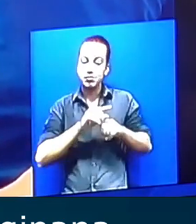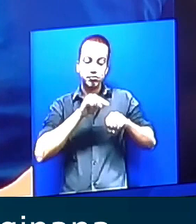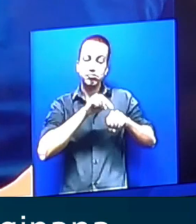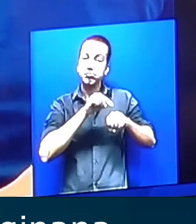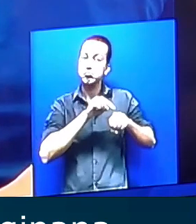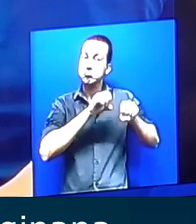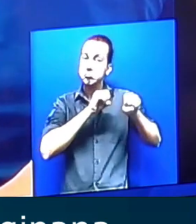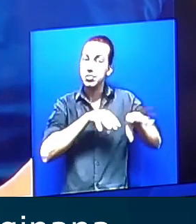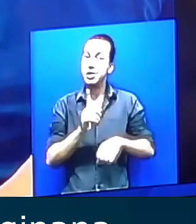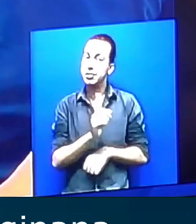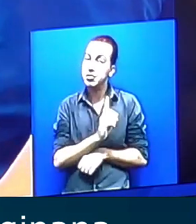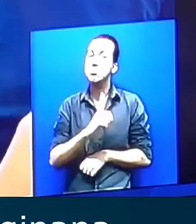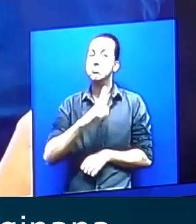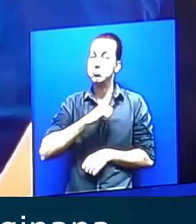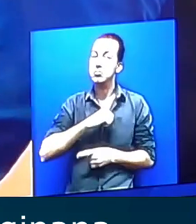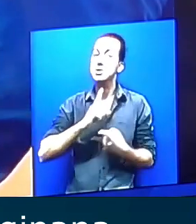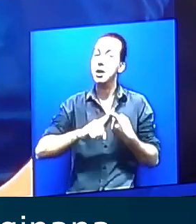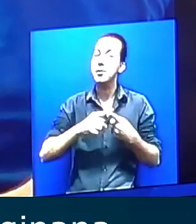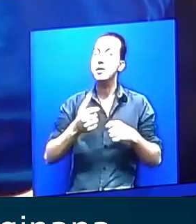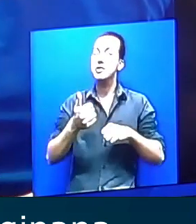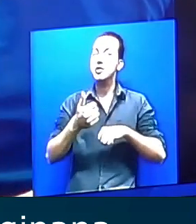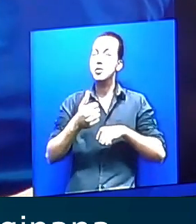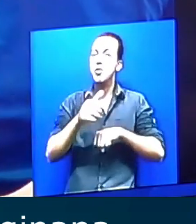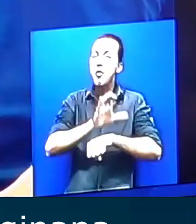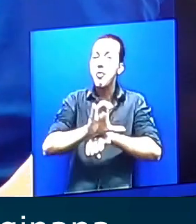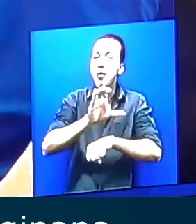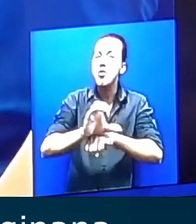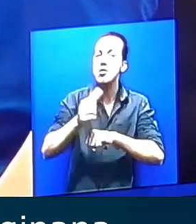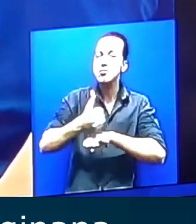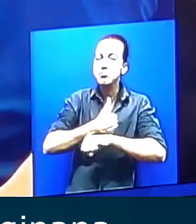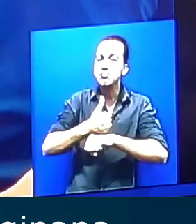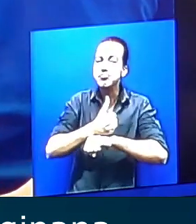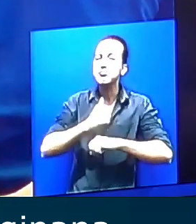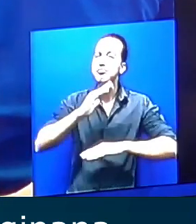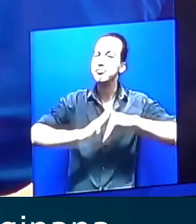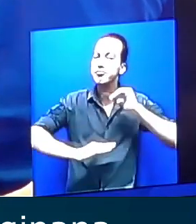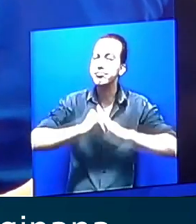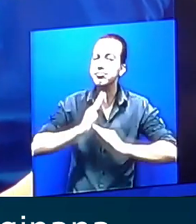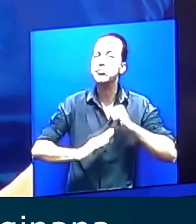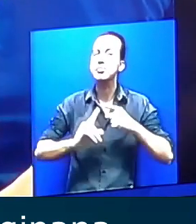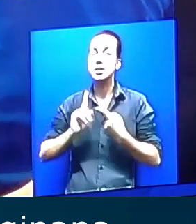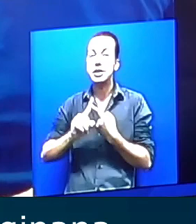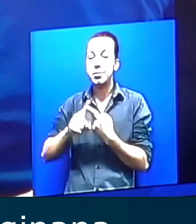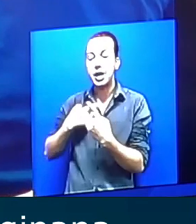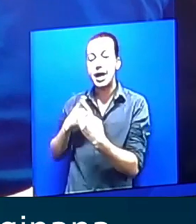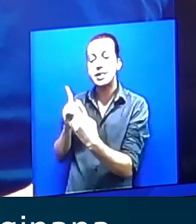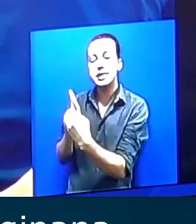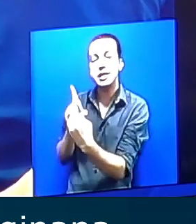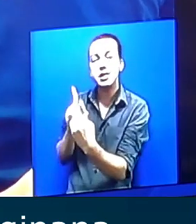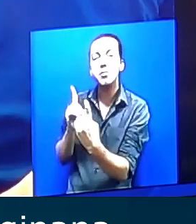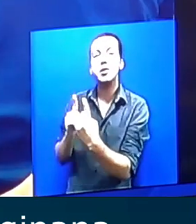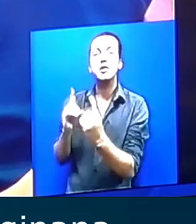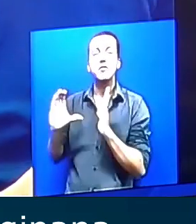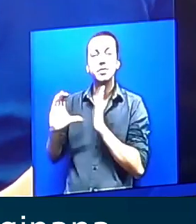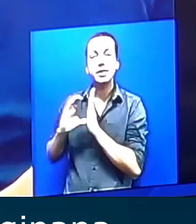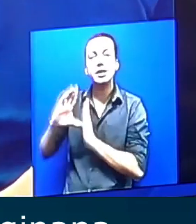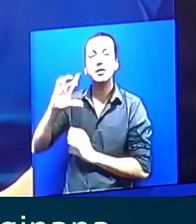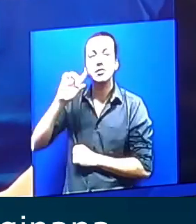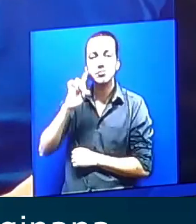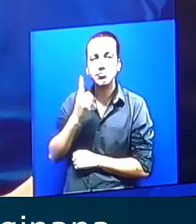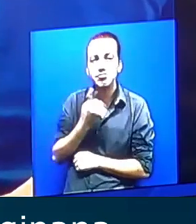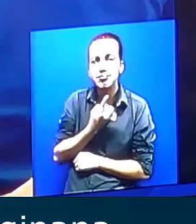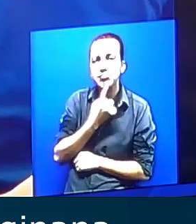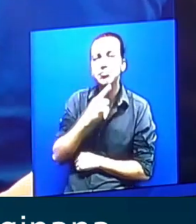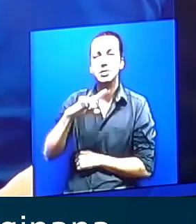também tem alguns focos em cursos profissionalizantes, em atendimento mesmo da comunidade surda, né, além da